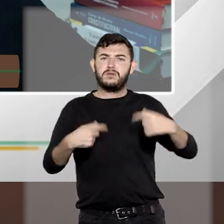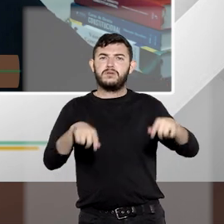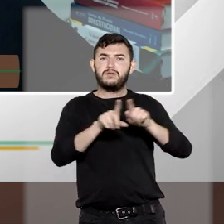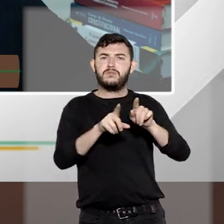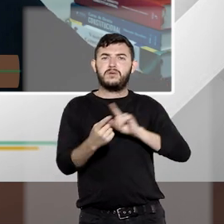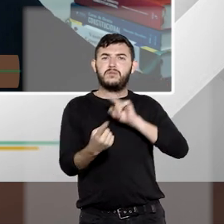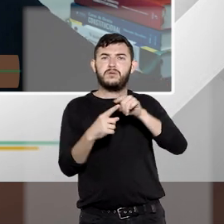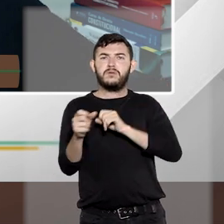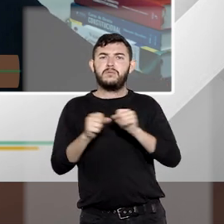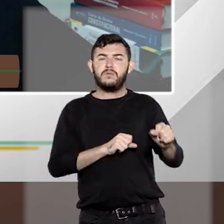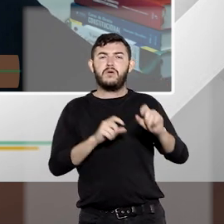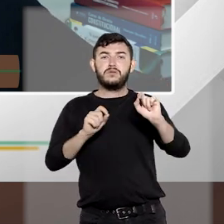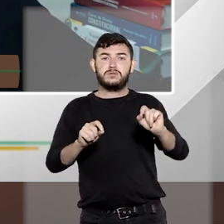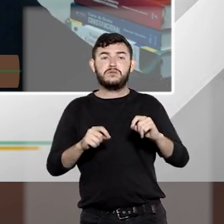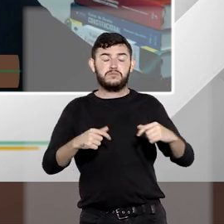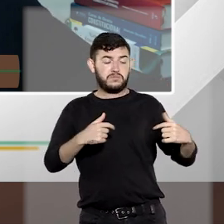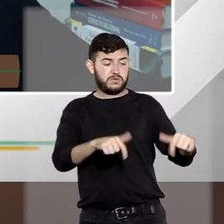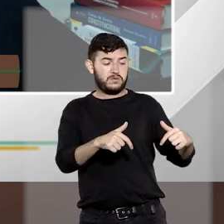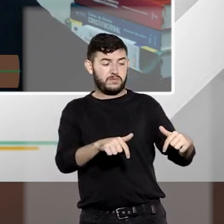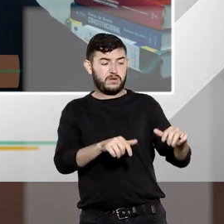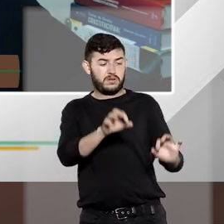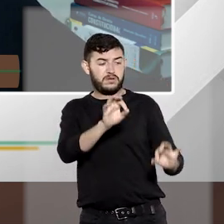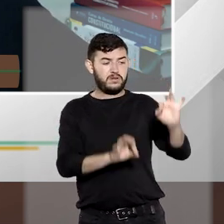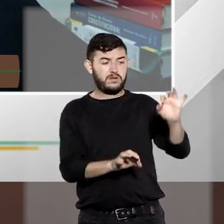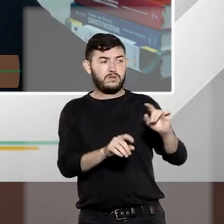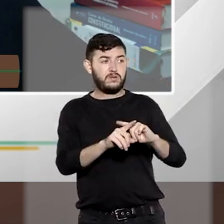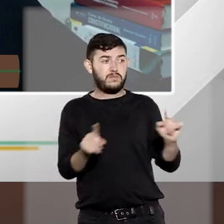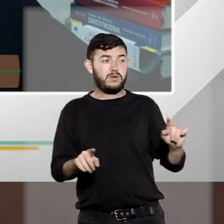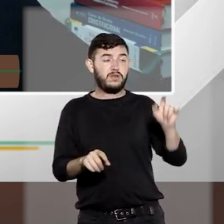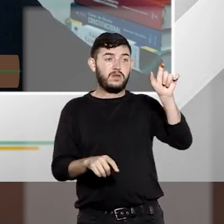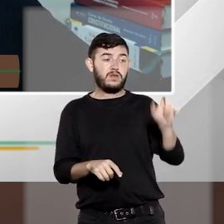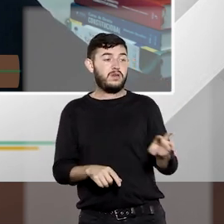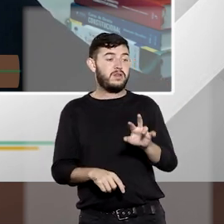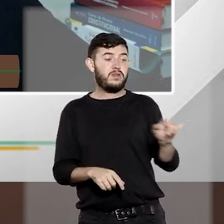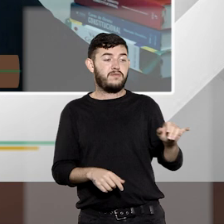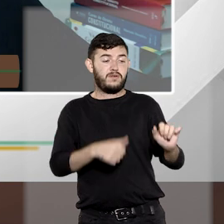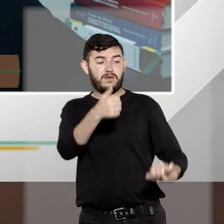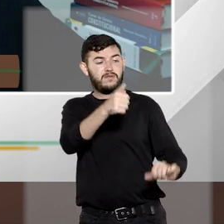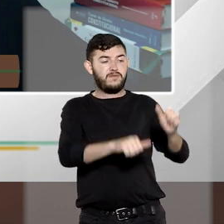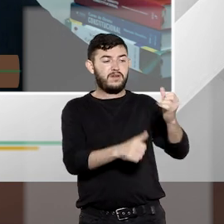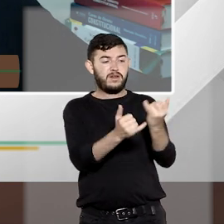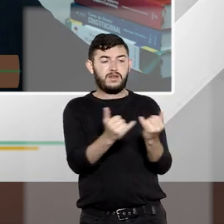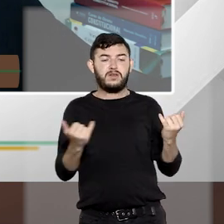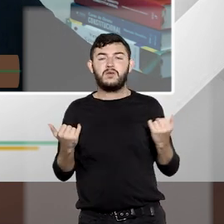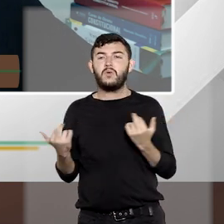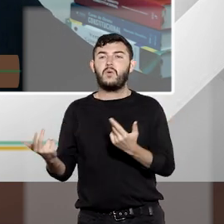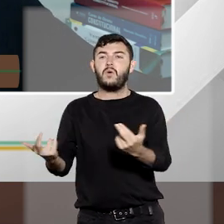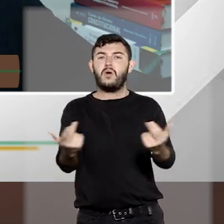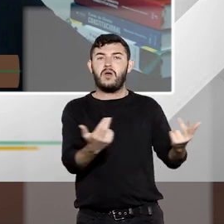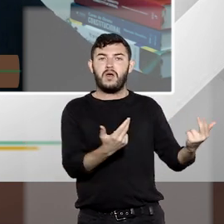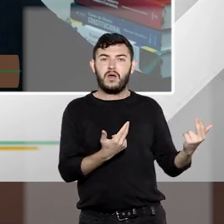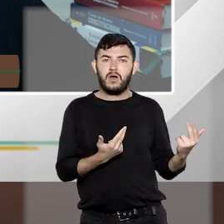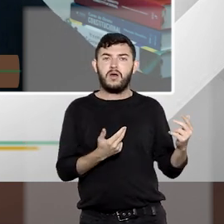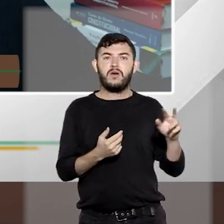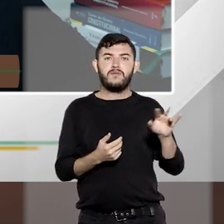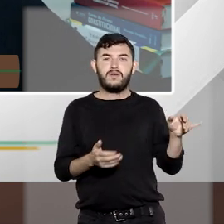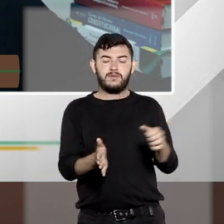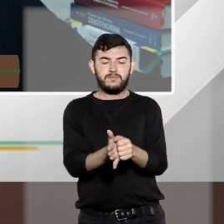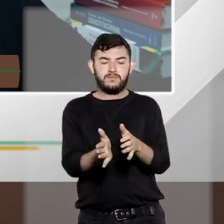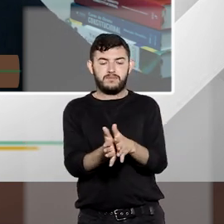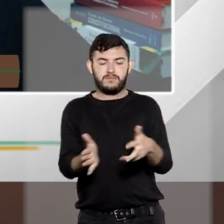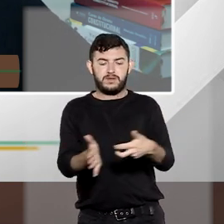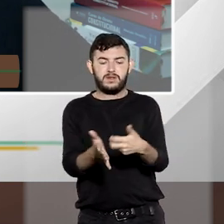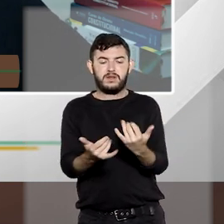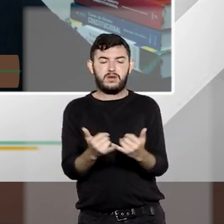executar o seu ofício, sem dúvida alguma, ela vai estar submetida ao mesmo rigor, né, de avaliação, ela vai estar submetida ao mesmo rigor de penalidades